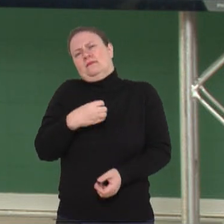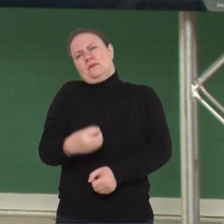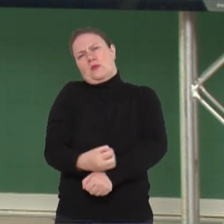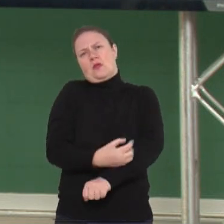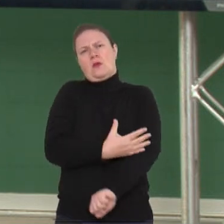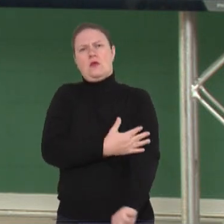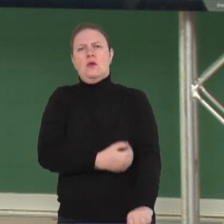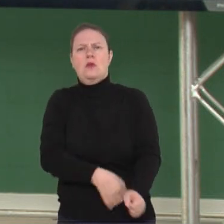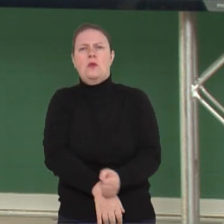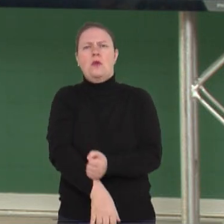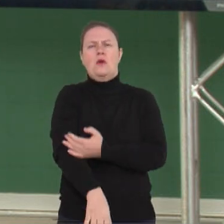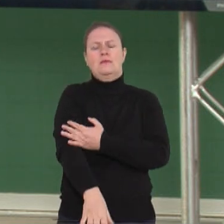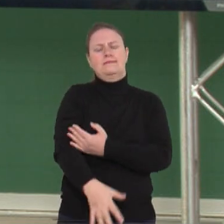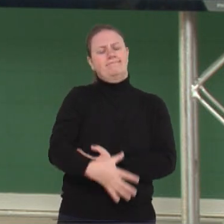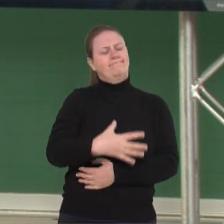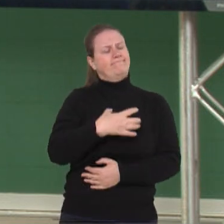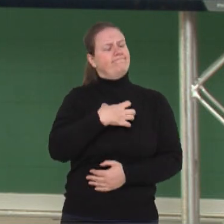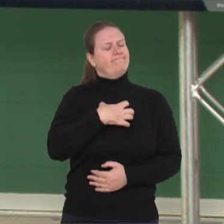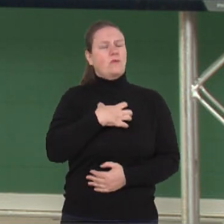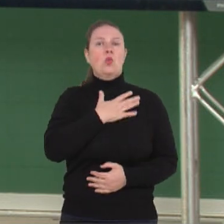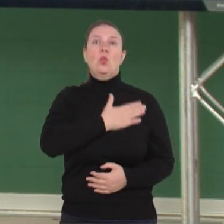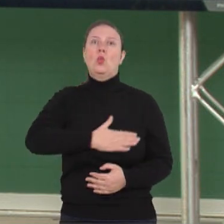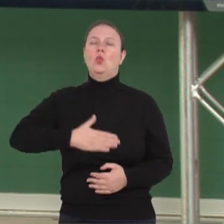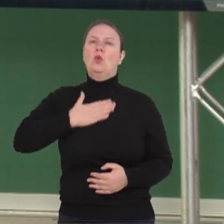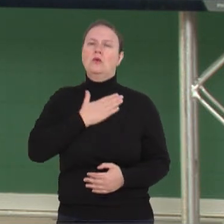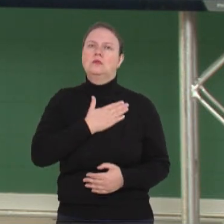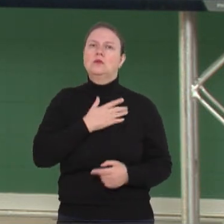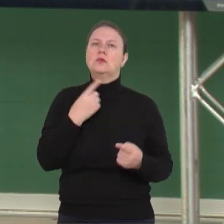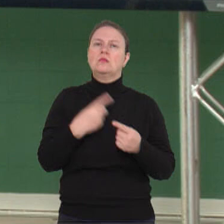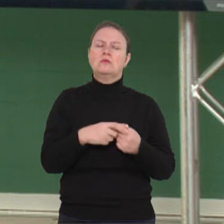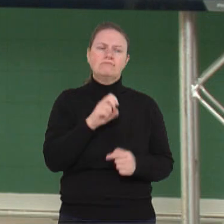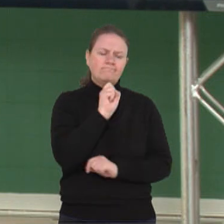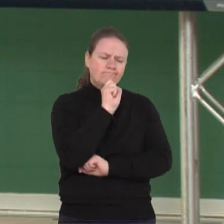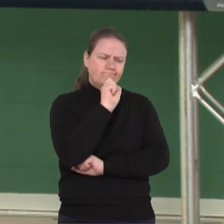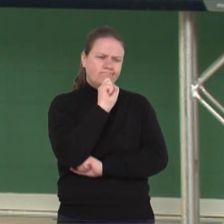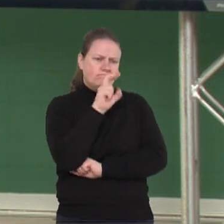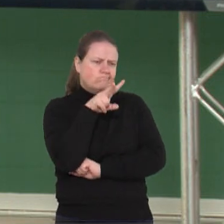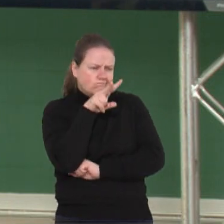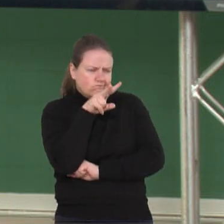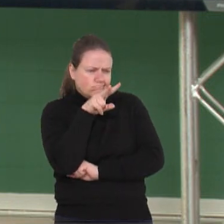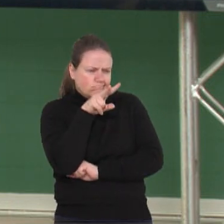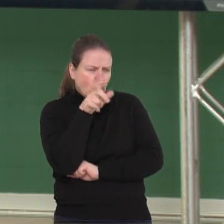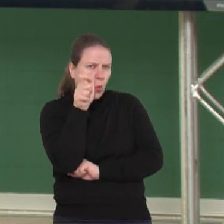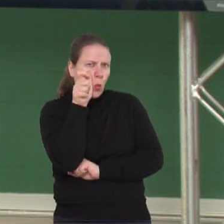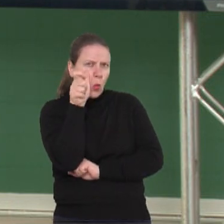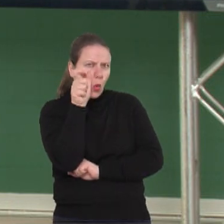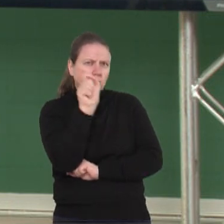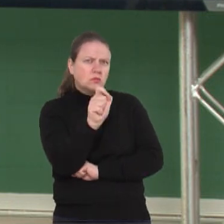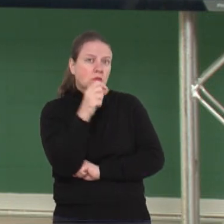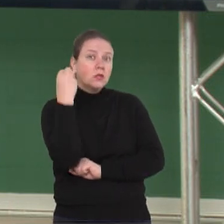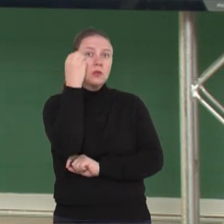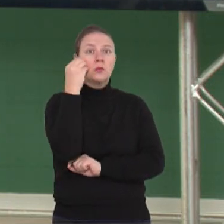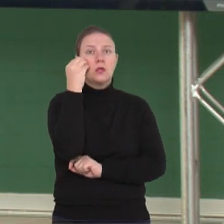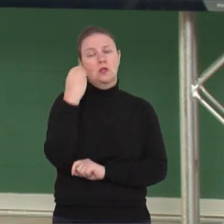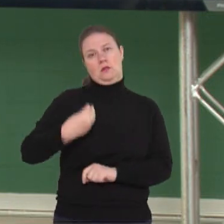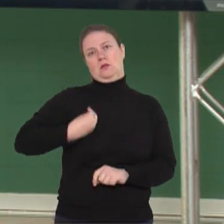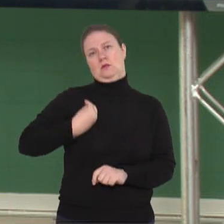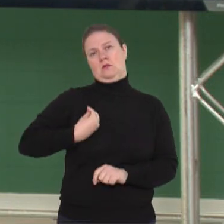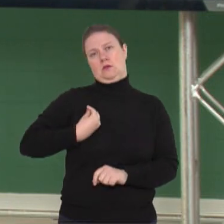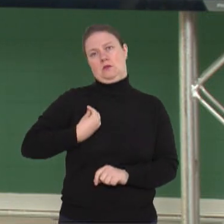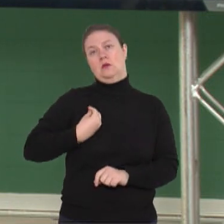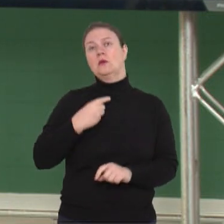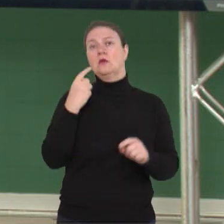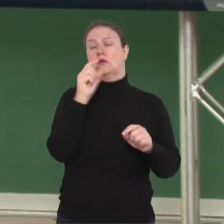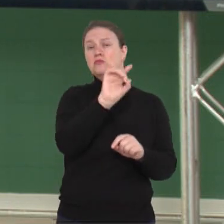filme, que me tocaram no filme. Por quê? Porque eu olho para aquela obra com o meu olhar, com a minha experiência de vida, assim como você. Quando